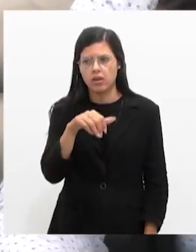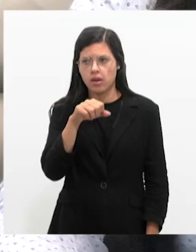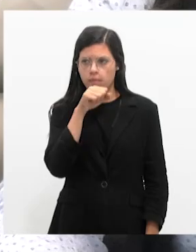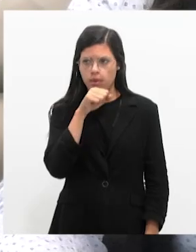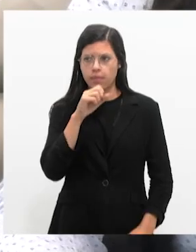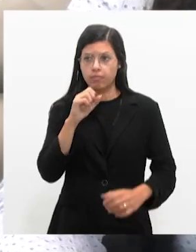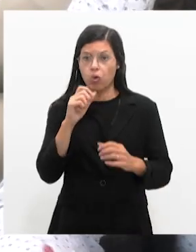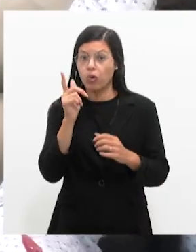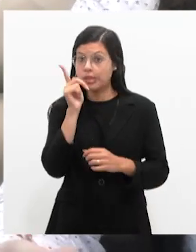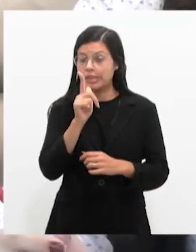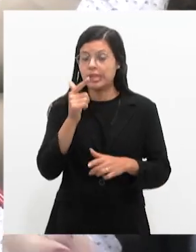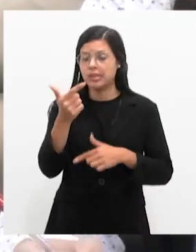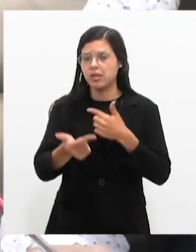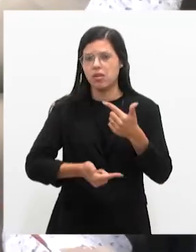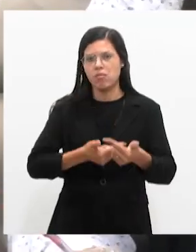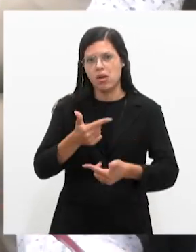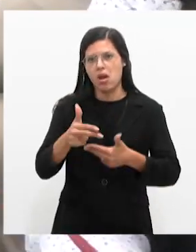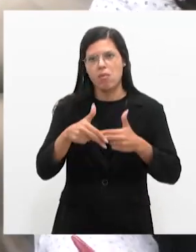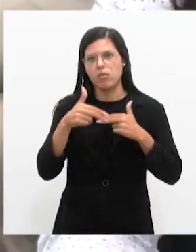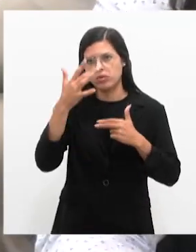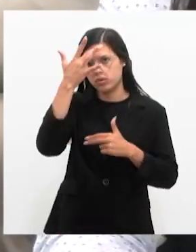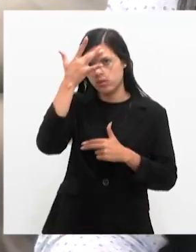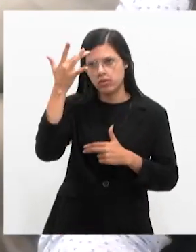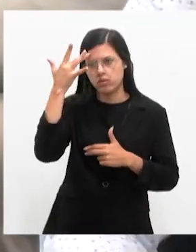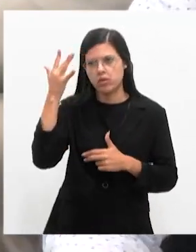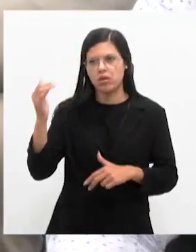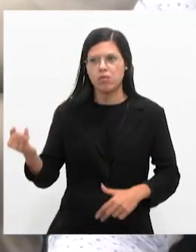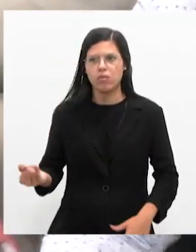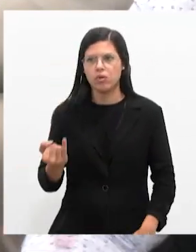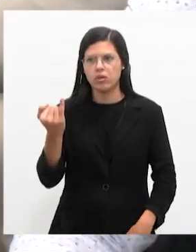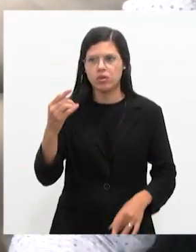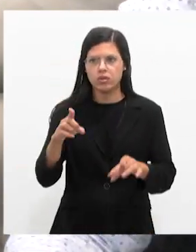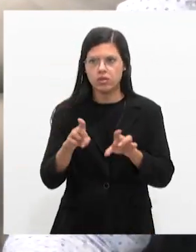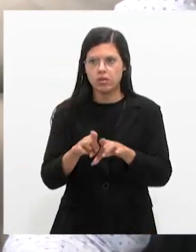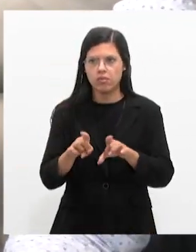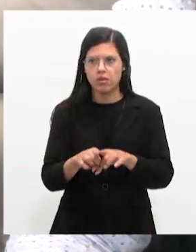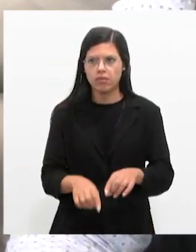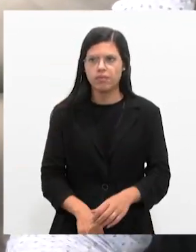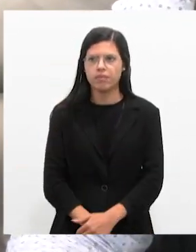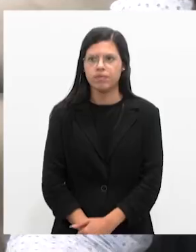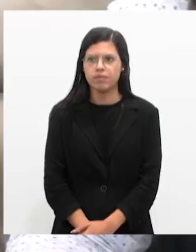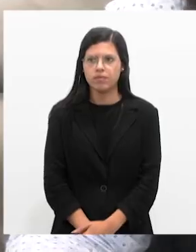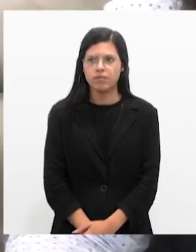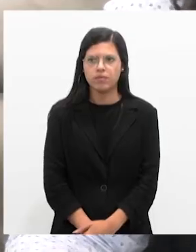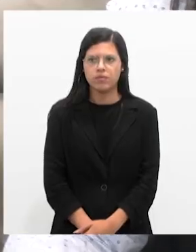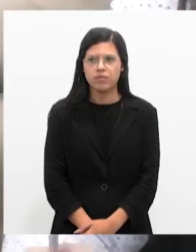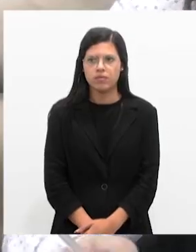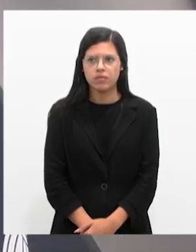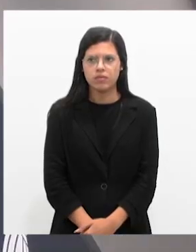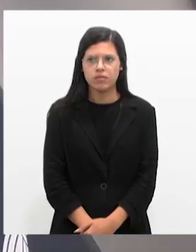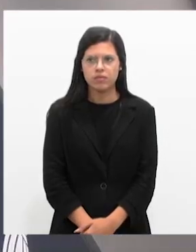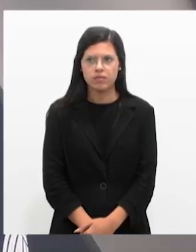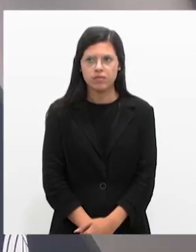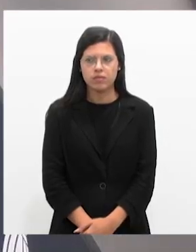uma questão de saúde mental dessa mãe, é importante também. Só queria fazer essa pontuação.